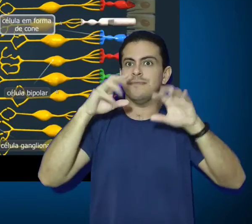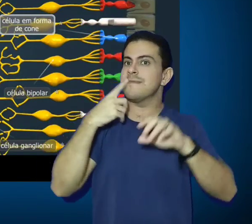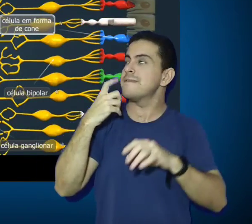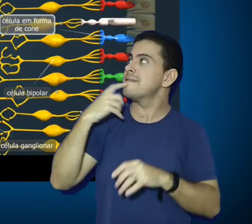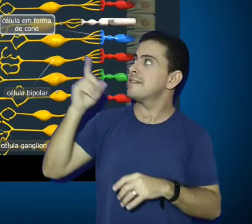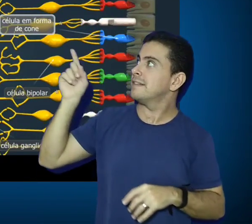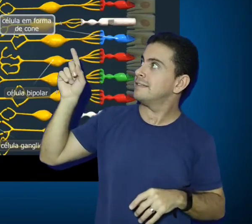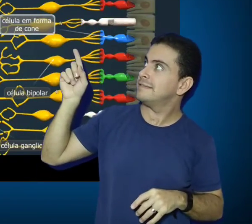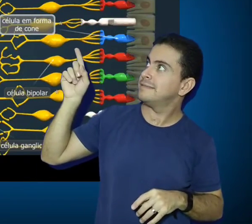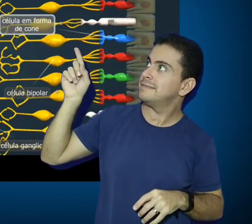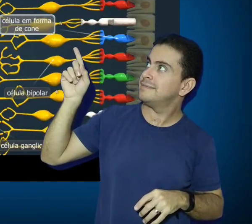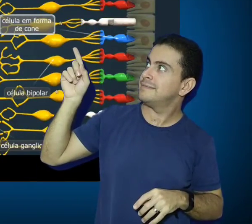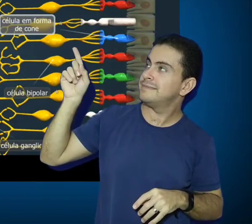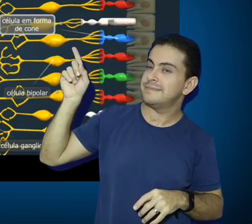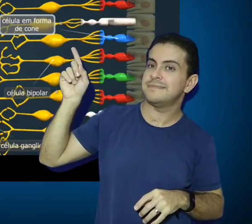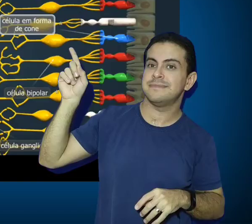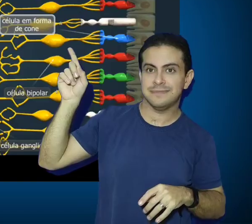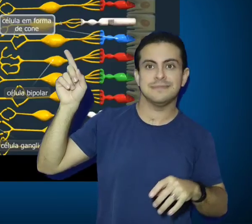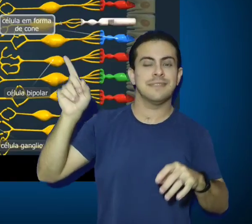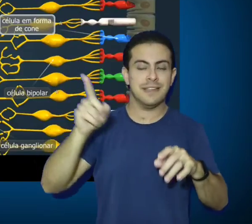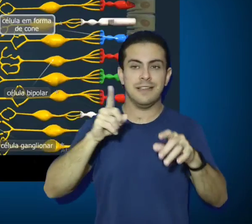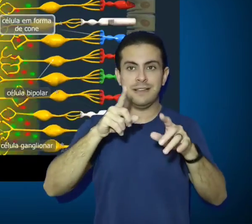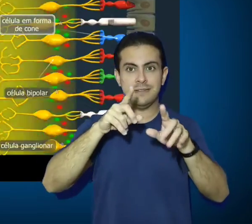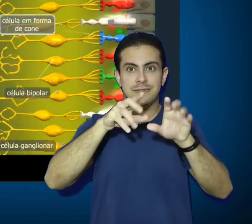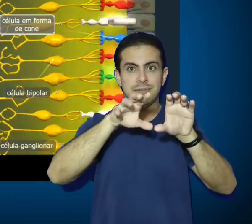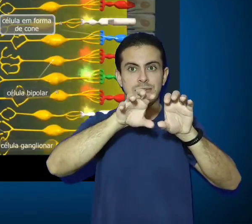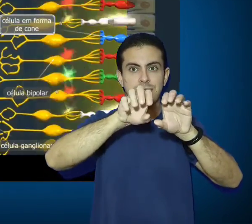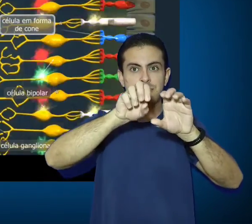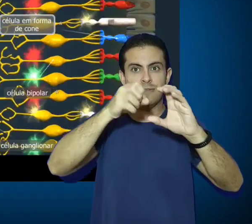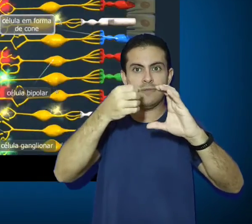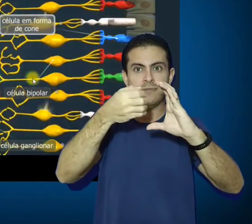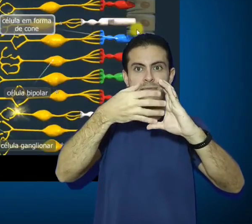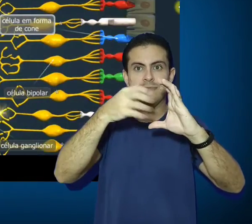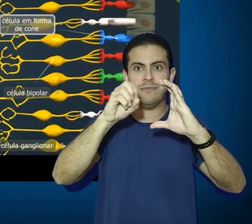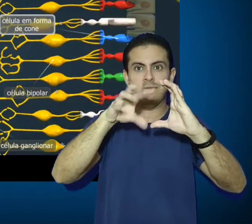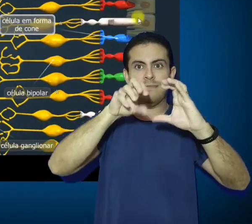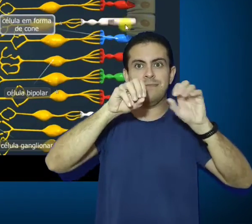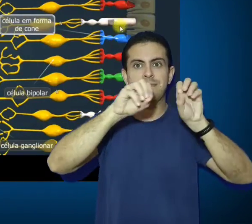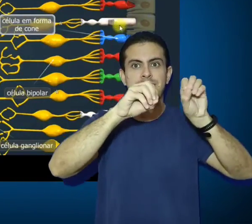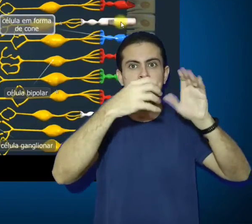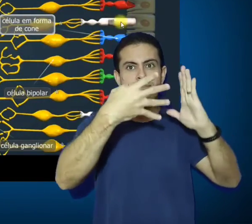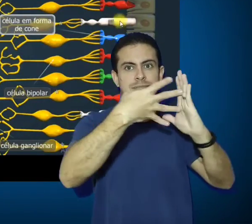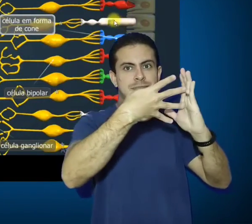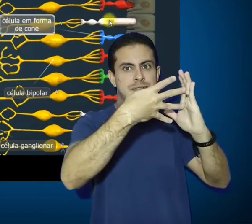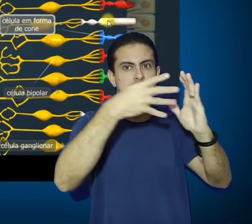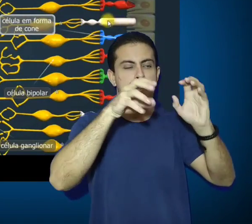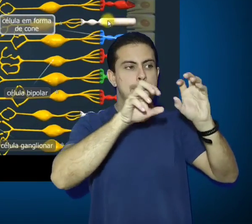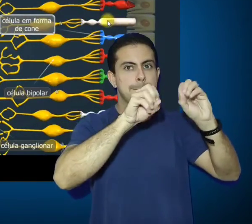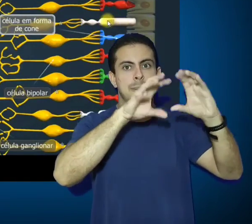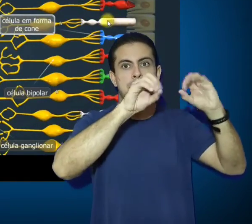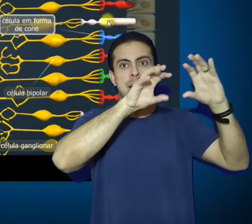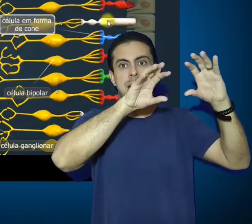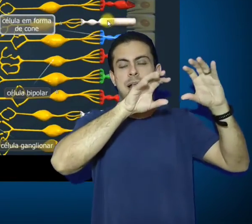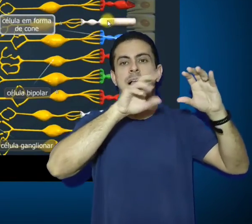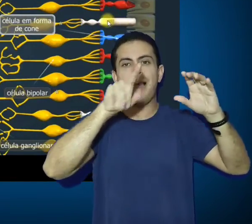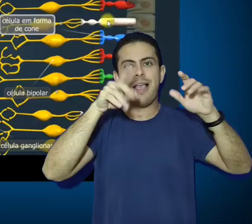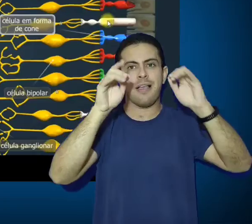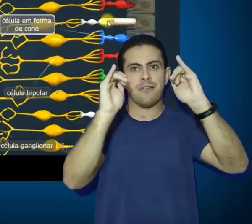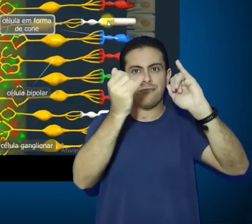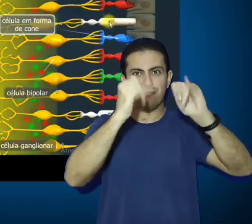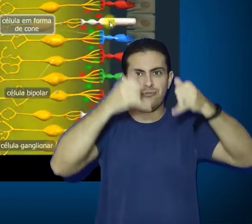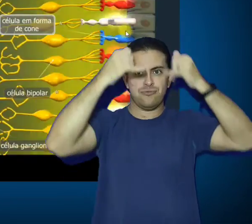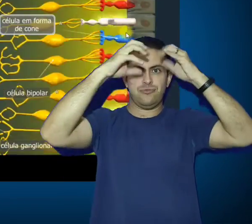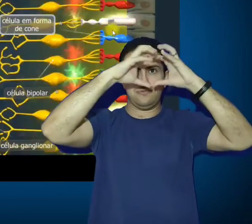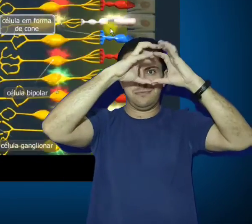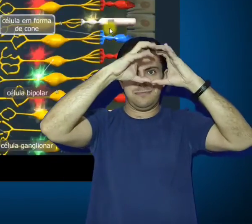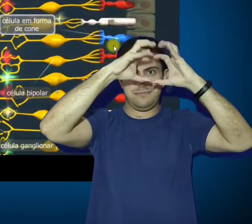impulsos nervosos ao cérebro. Quando a luz vem vermelho e verde, você observa um objeto que tem vermelho